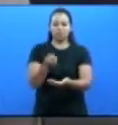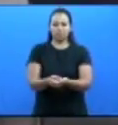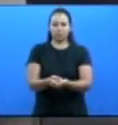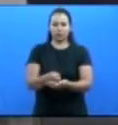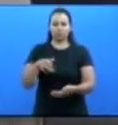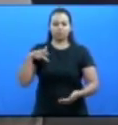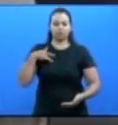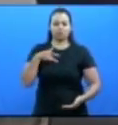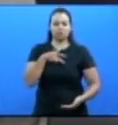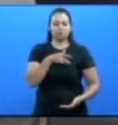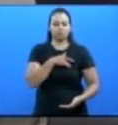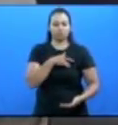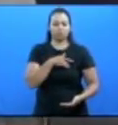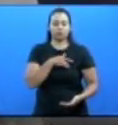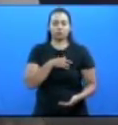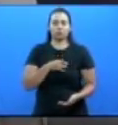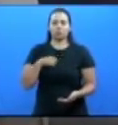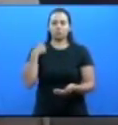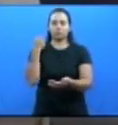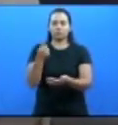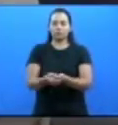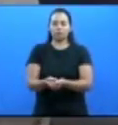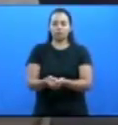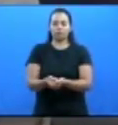da educação, da assistência social,